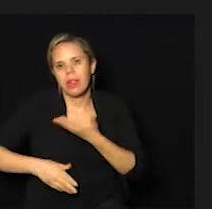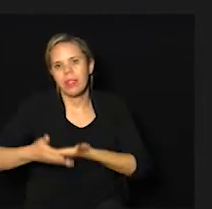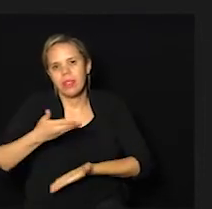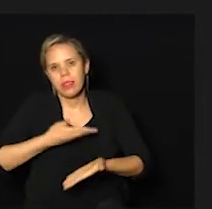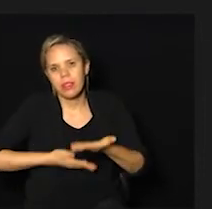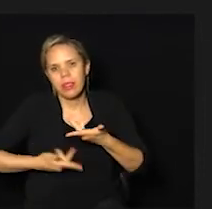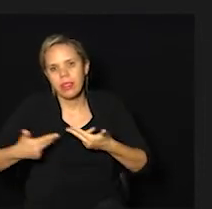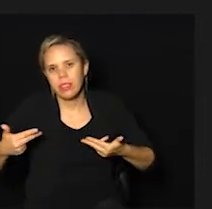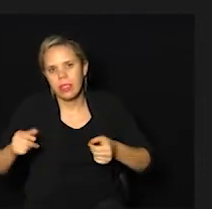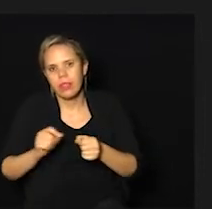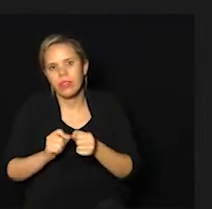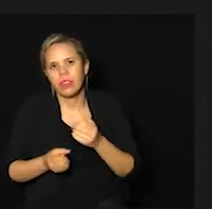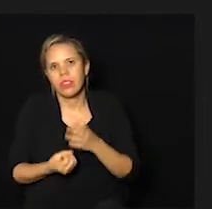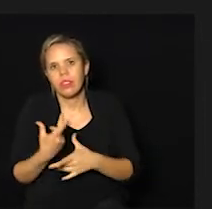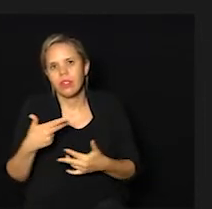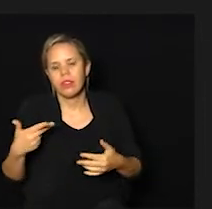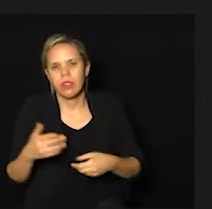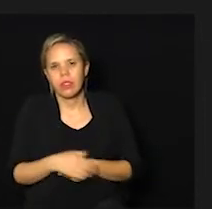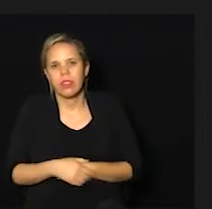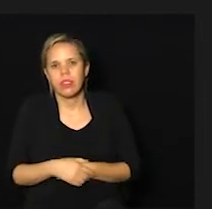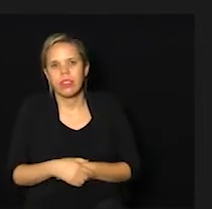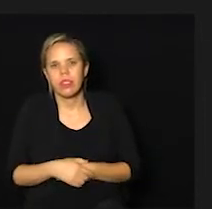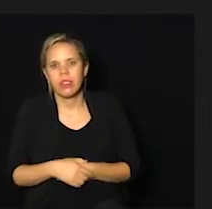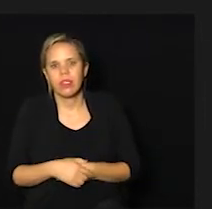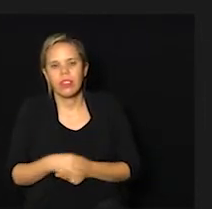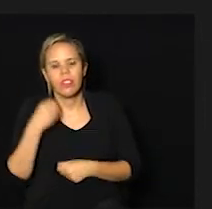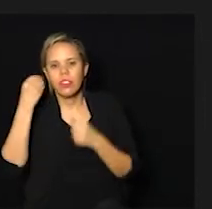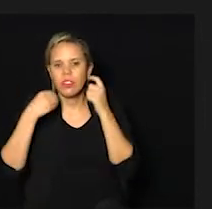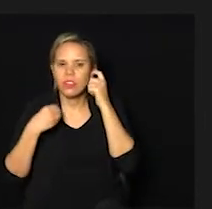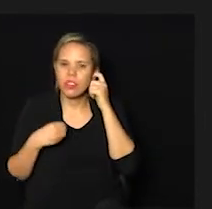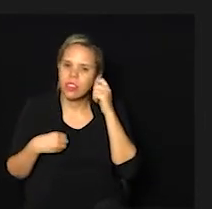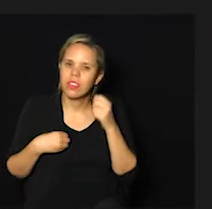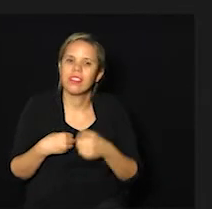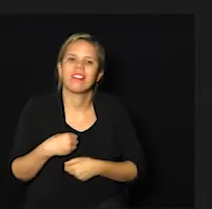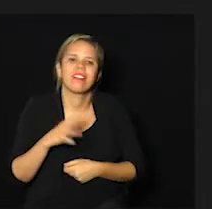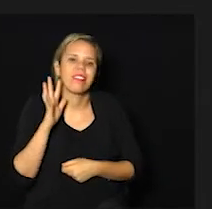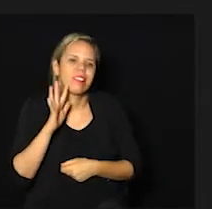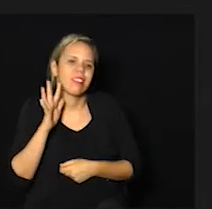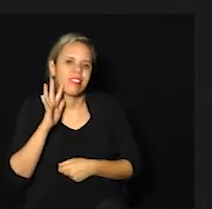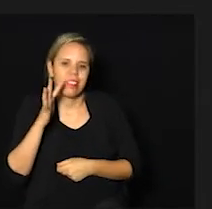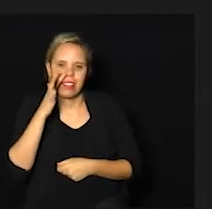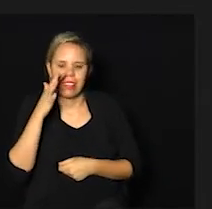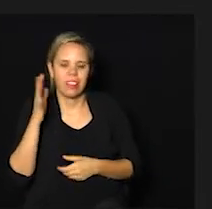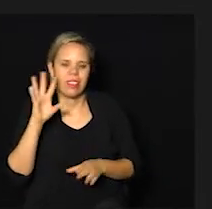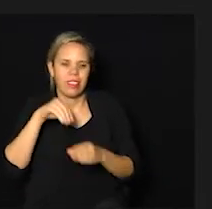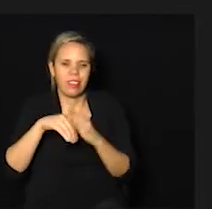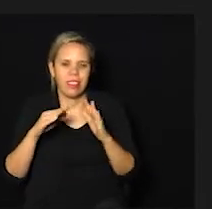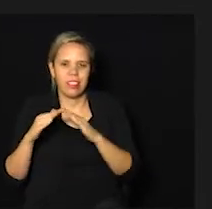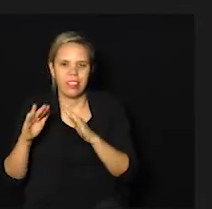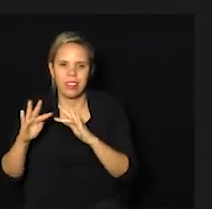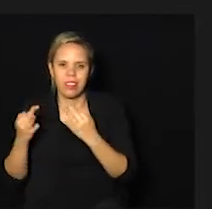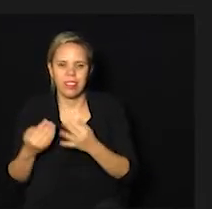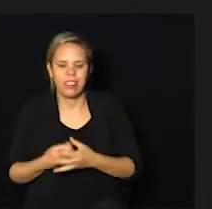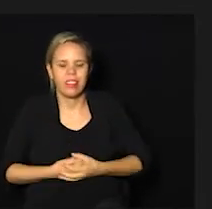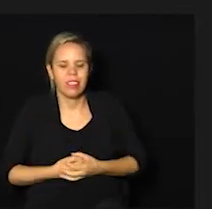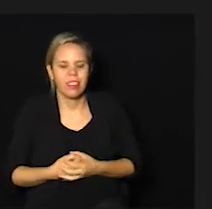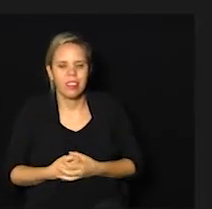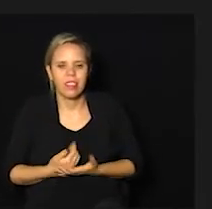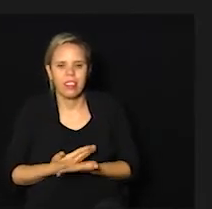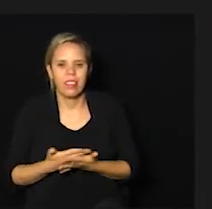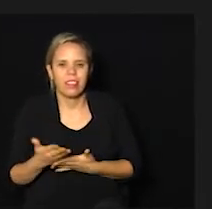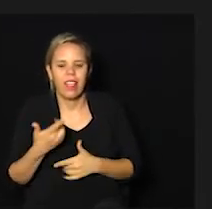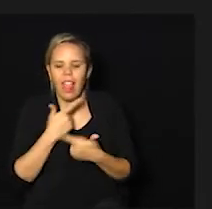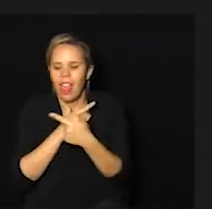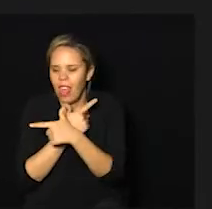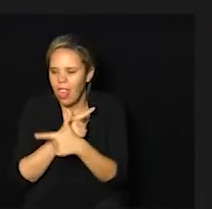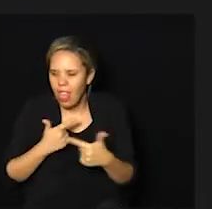trocar as coisas que estavam acontecendo, as nossas experiências incríveis que estavam acontecendo em casa. E a gente começou a dar